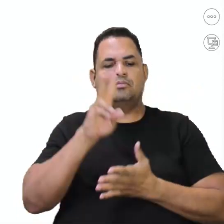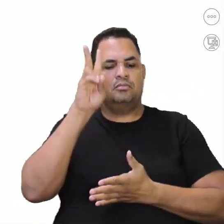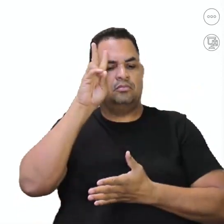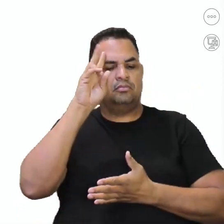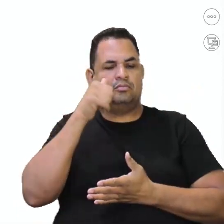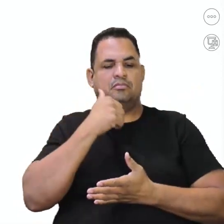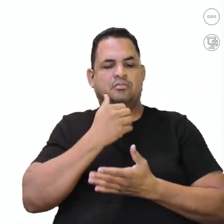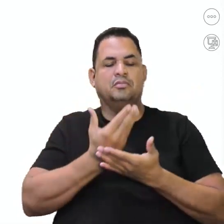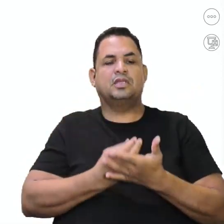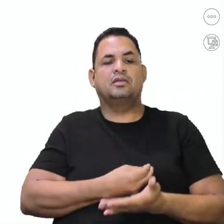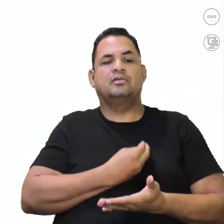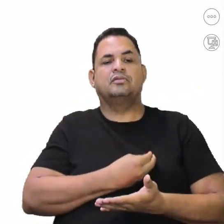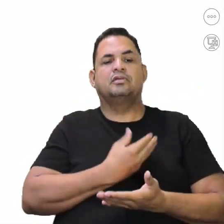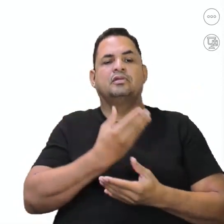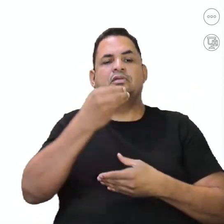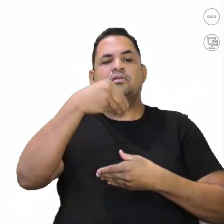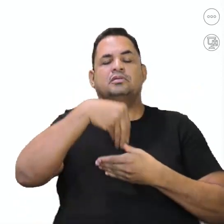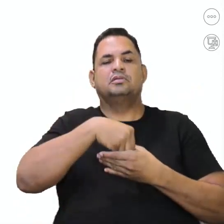de uma mulher que vive no avião.